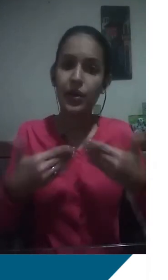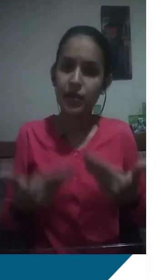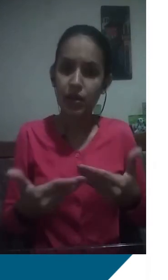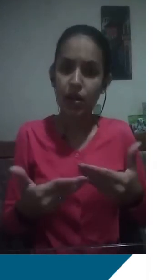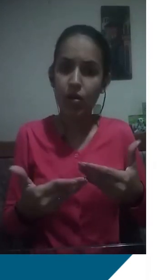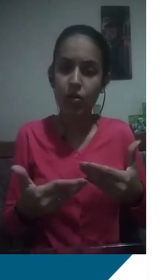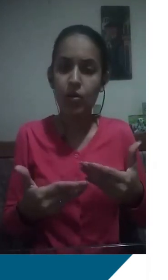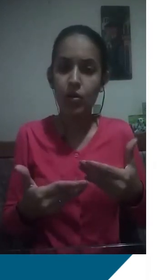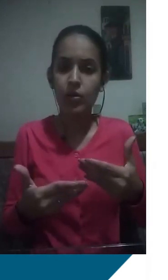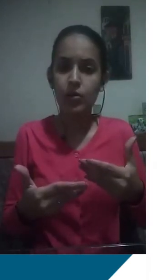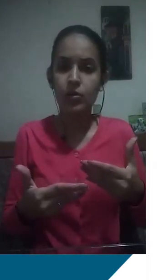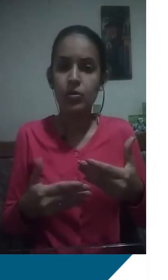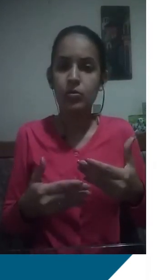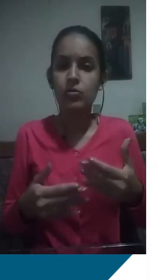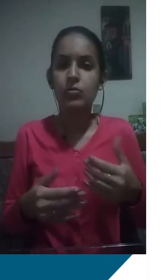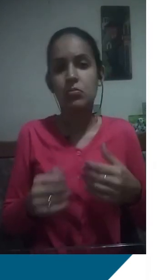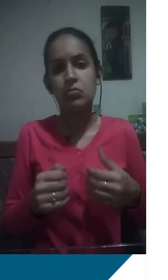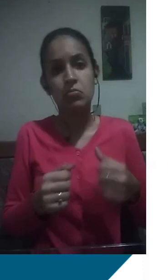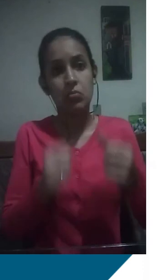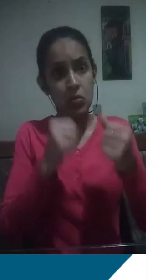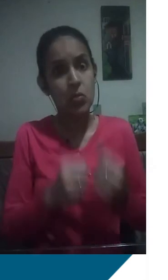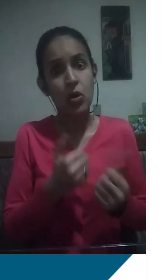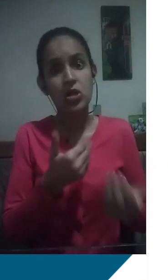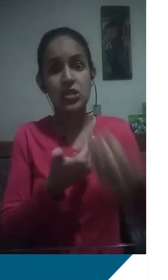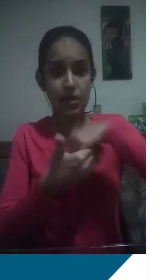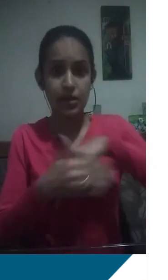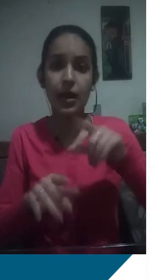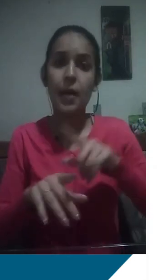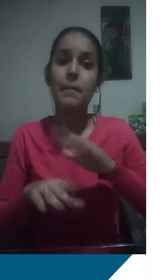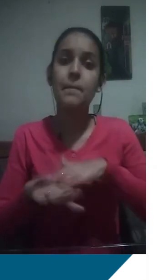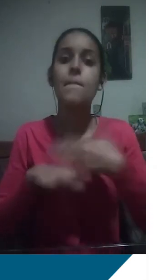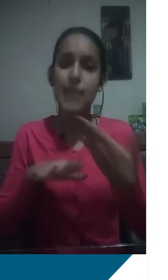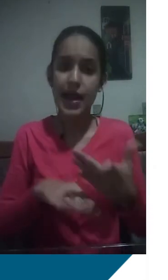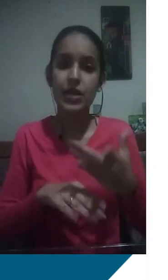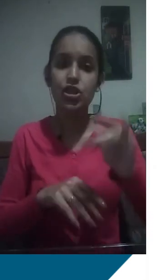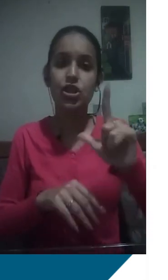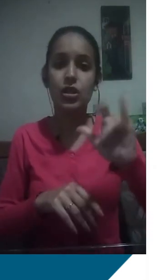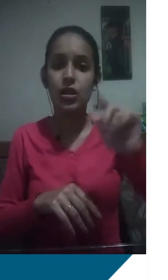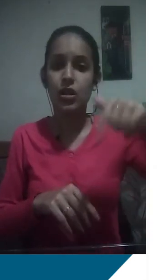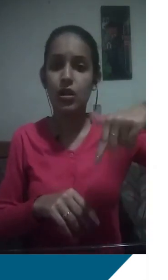está ocupando a mais do que ele ocupava antes. Então, agora, eu tenho